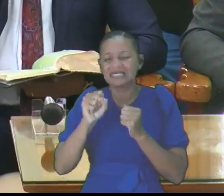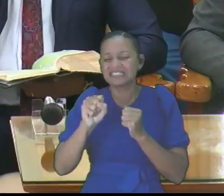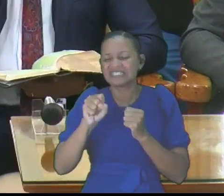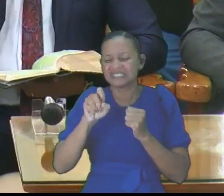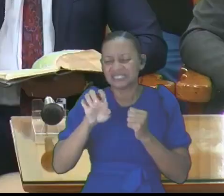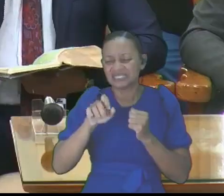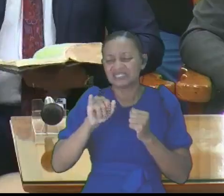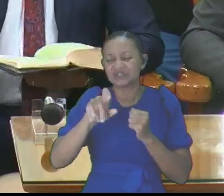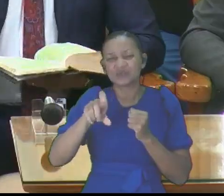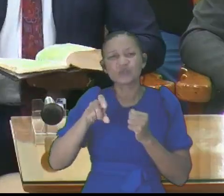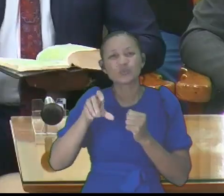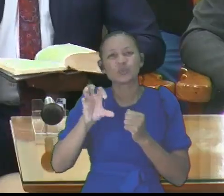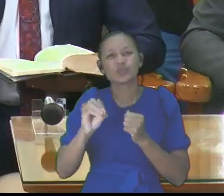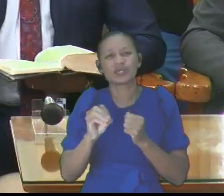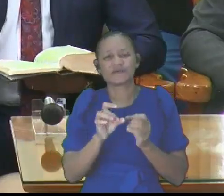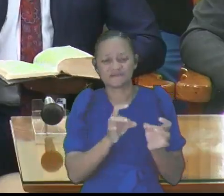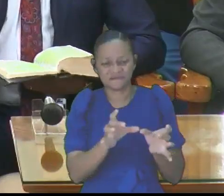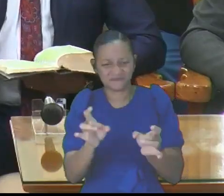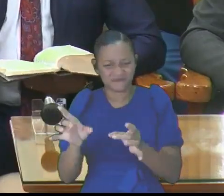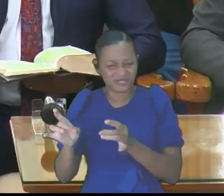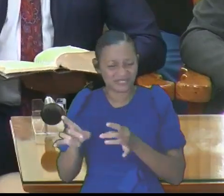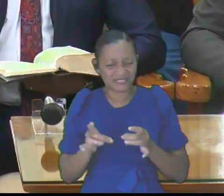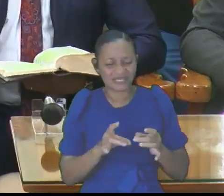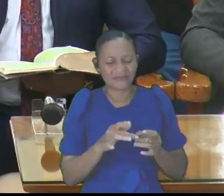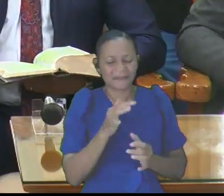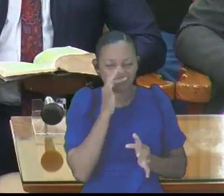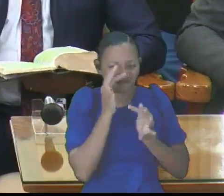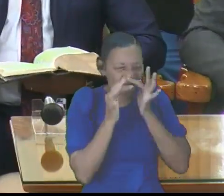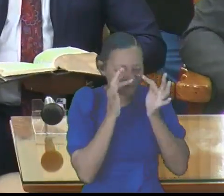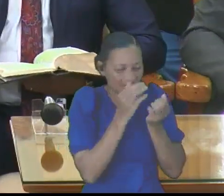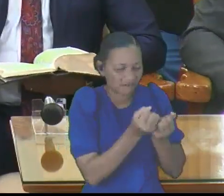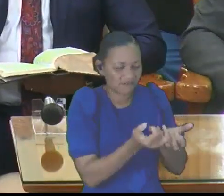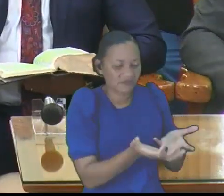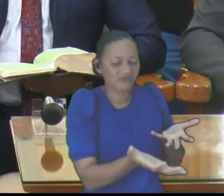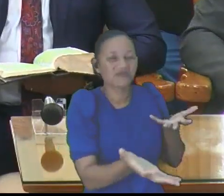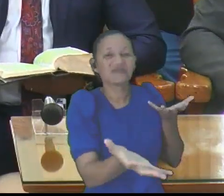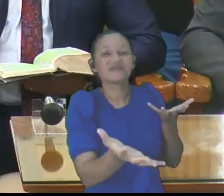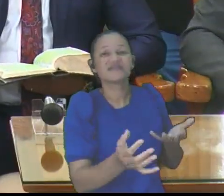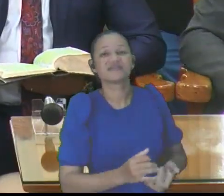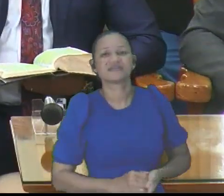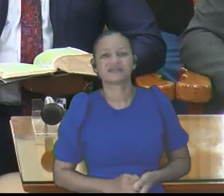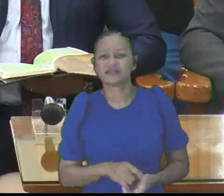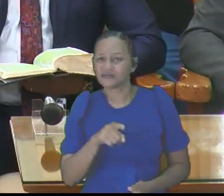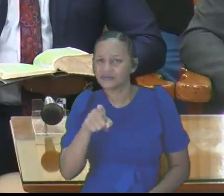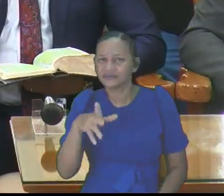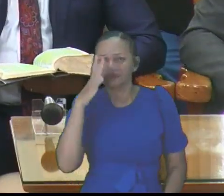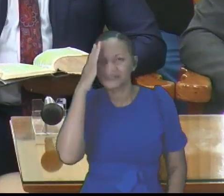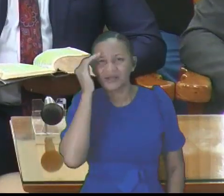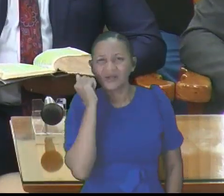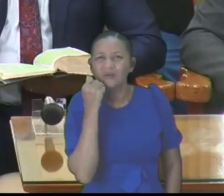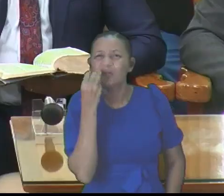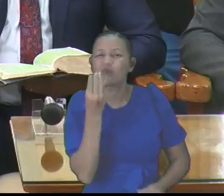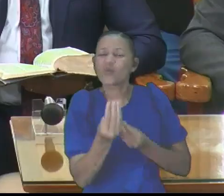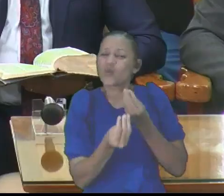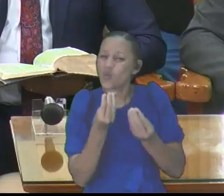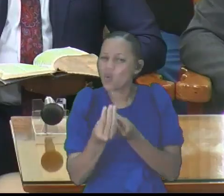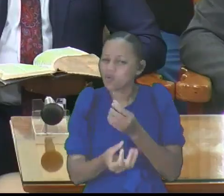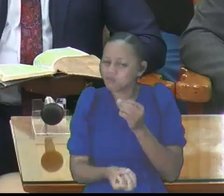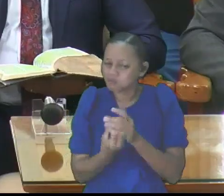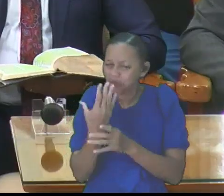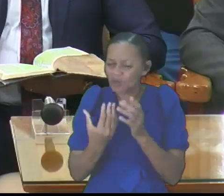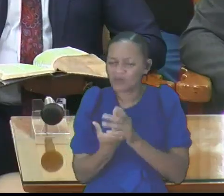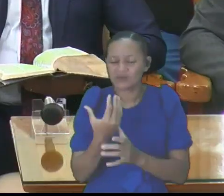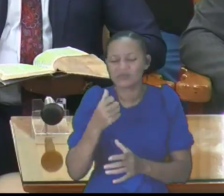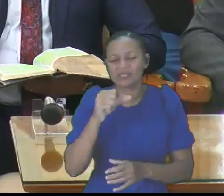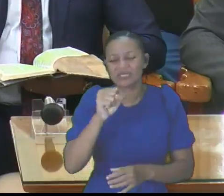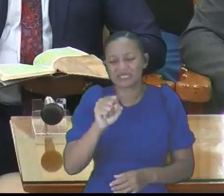viu? Hoje em dia estão vendendo para os jardins, não é assim? Para botar nos jardins. Você sabe como é que é produzido o seixo?